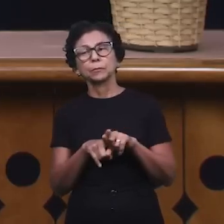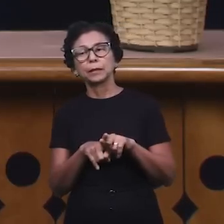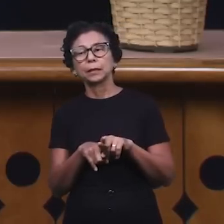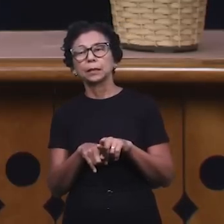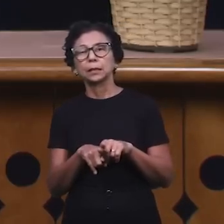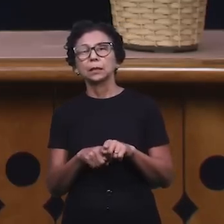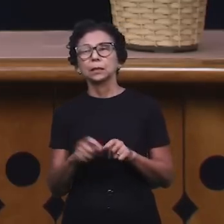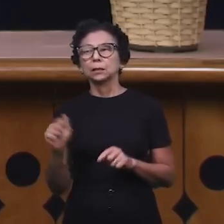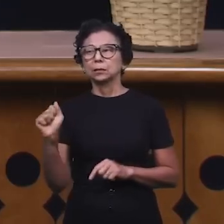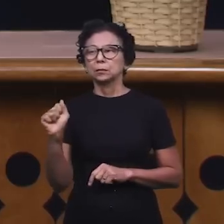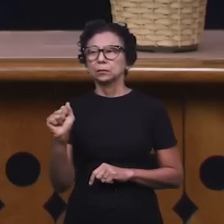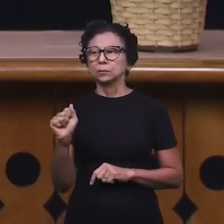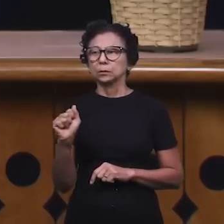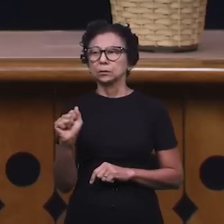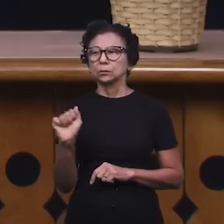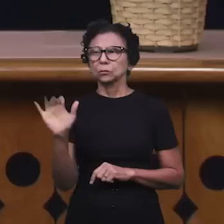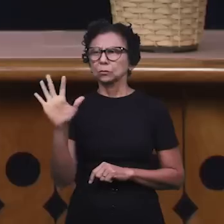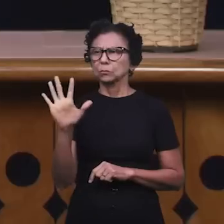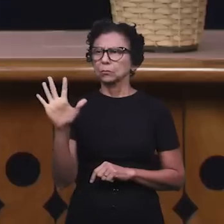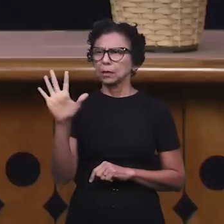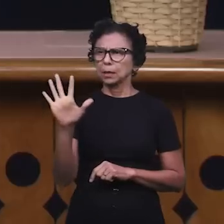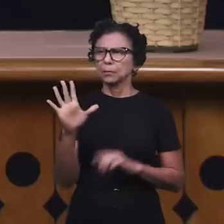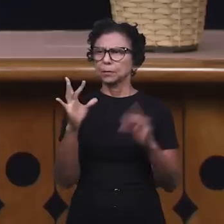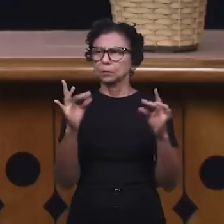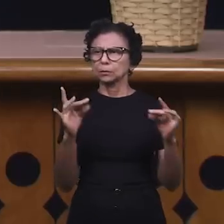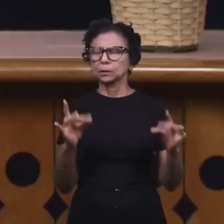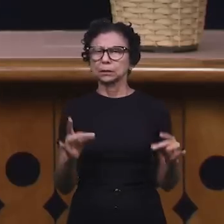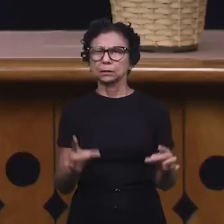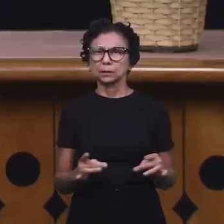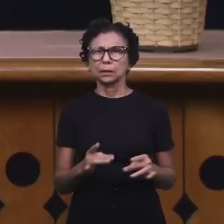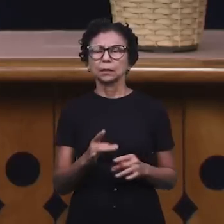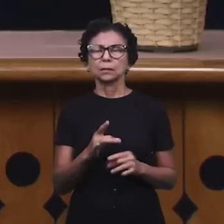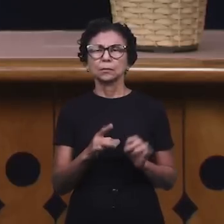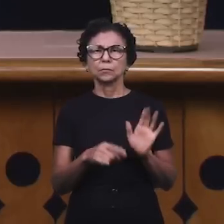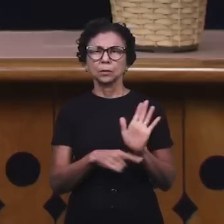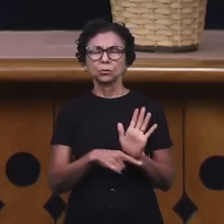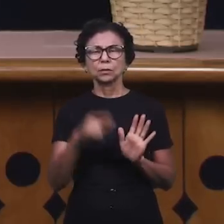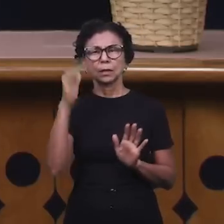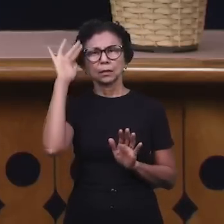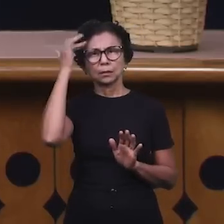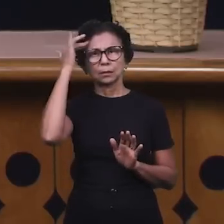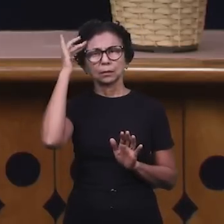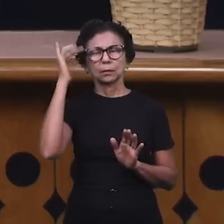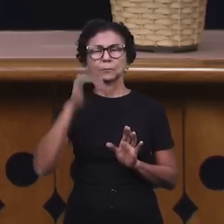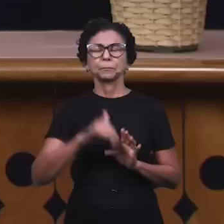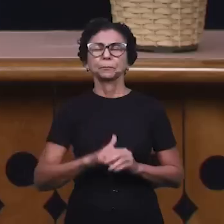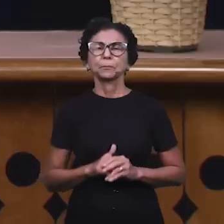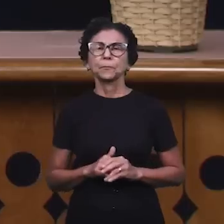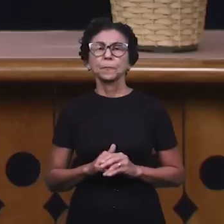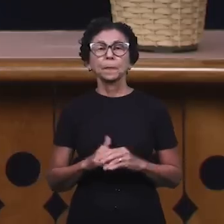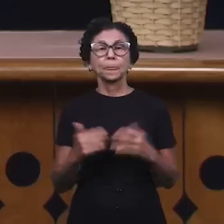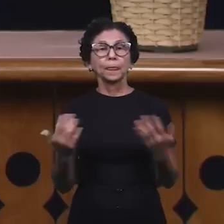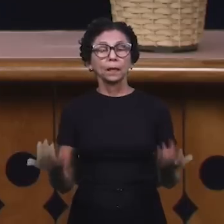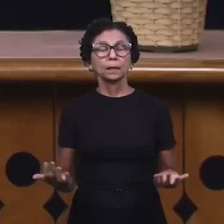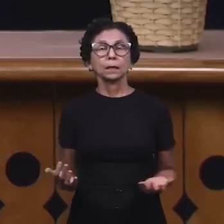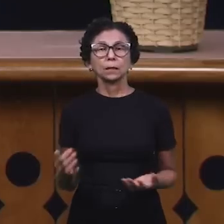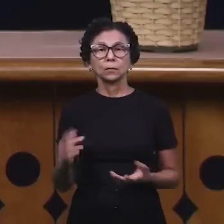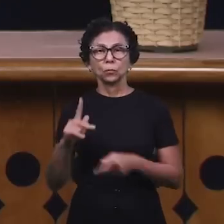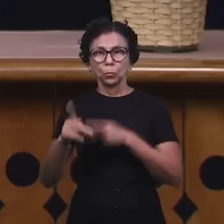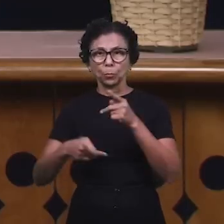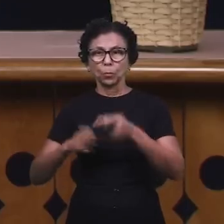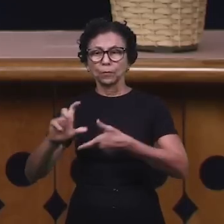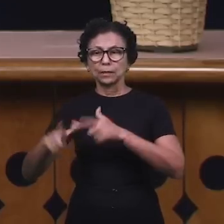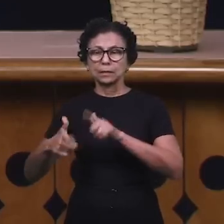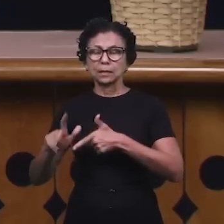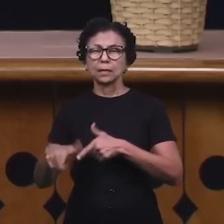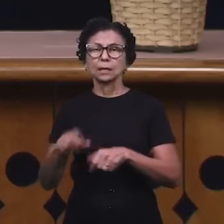botando um mapa um pouquinho mais detalhado para facilitar o entendimento dos irmãos. Israel esperava o Messias. O